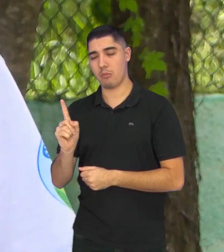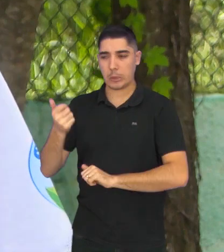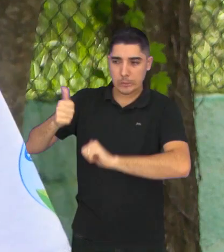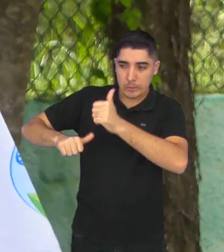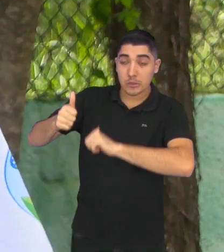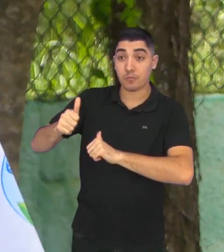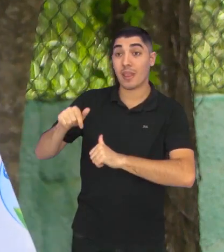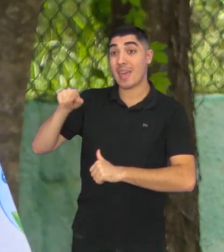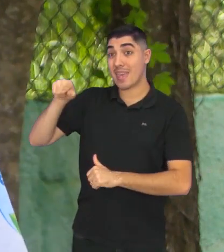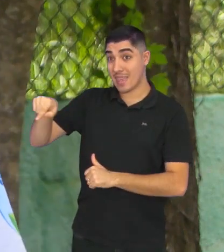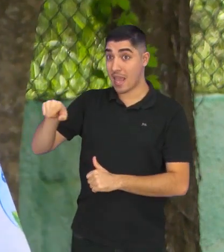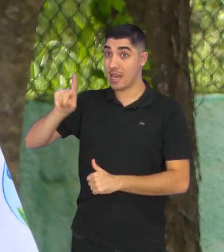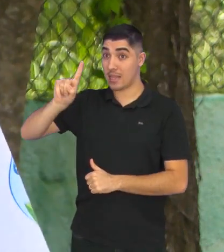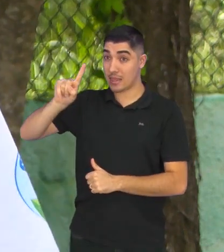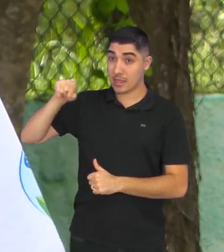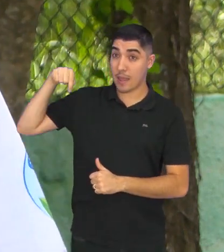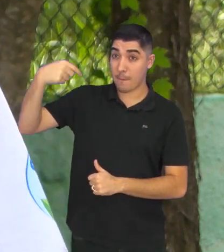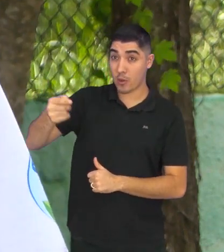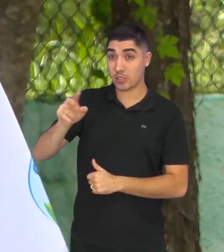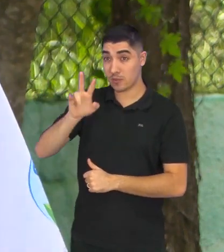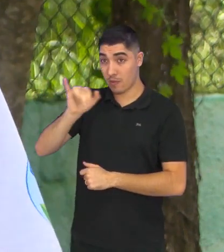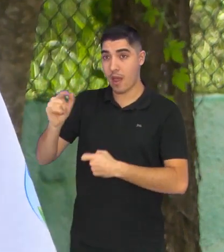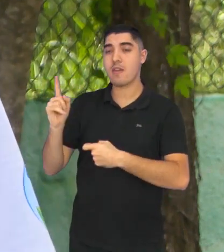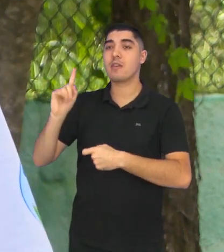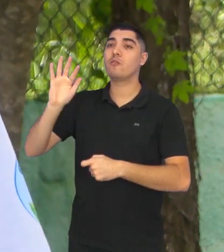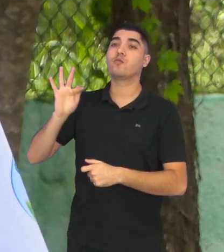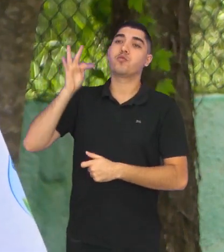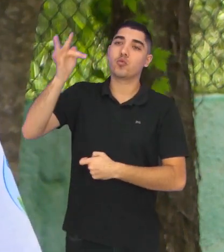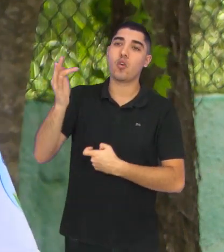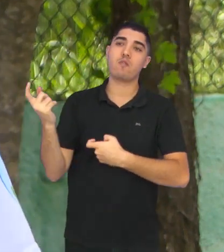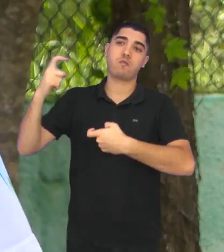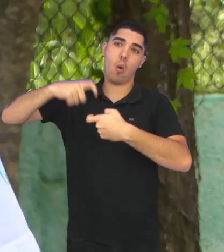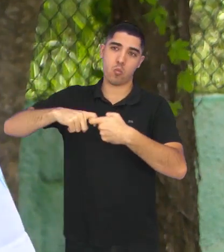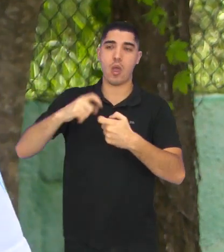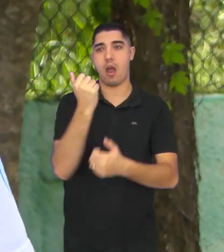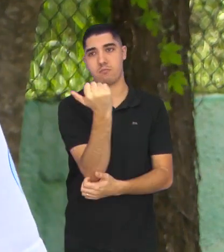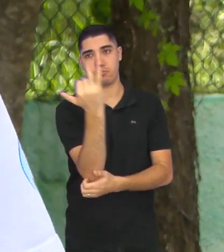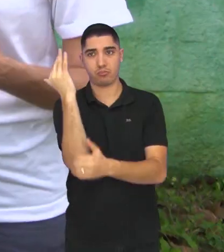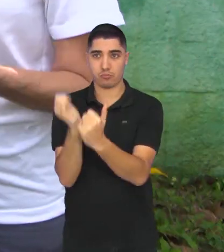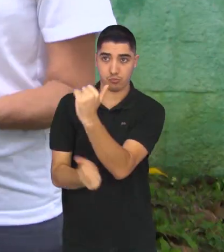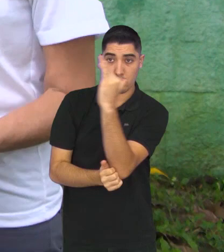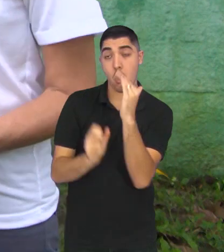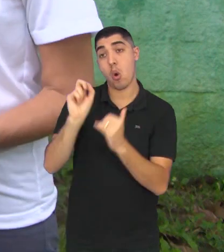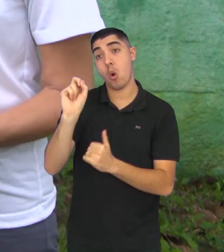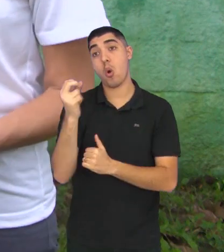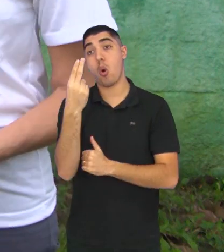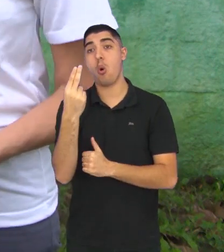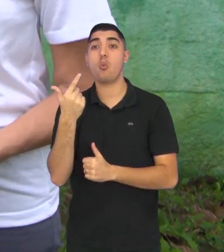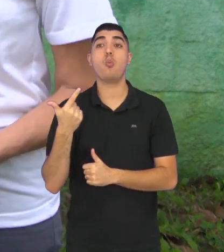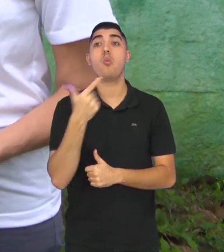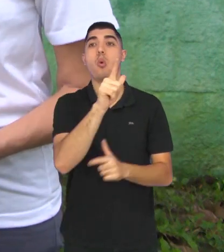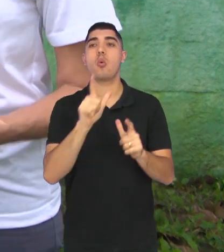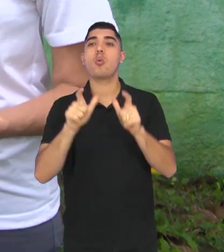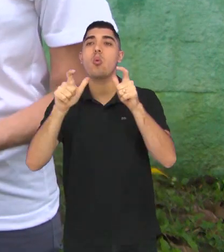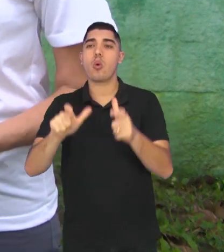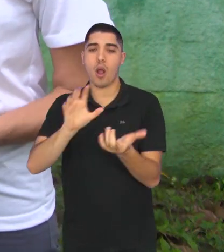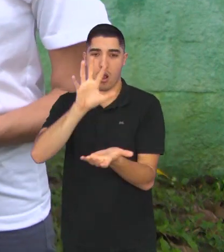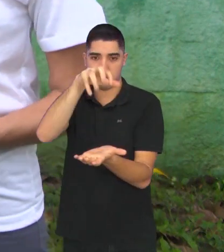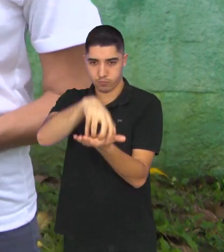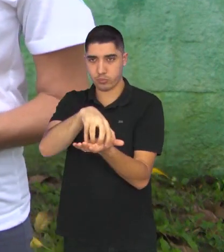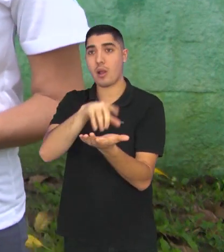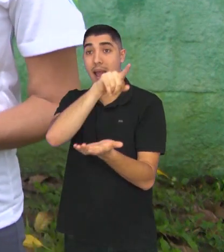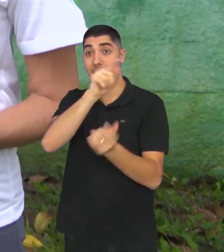vai ser reintroduzido no seu ambiente de origem, né? Ou destinado a um órgão